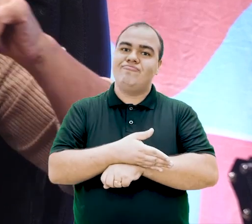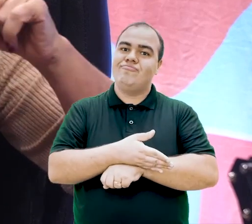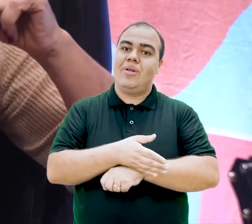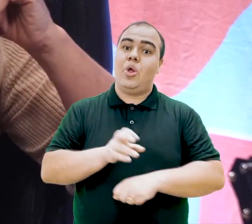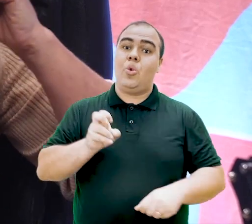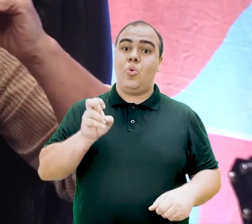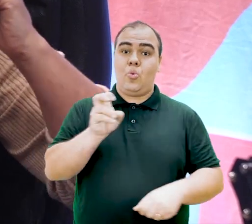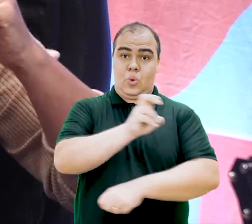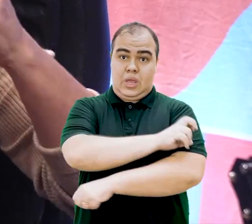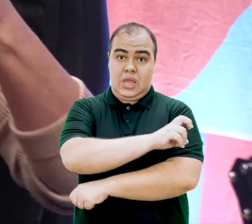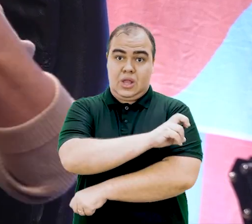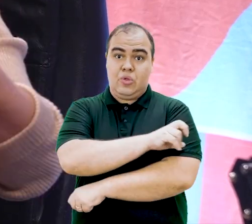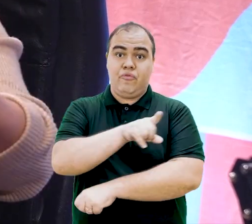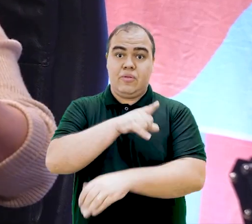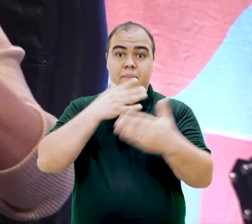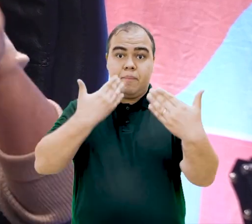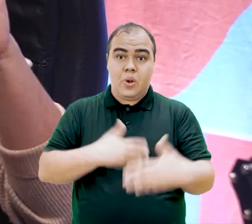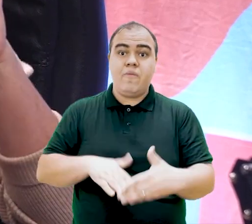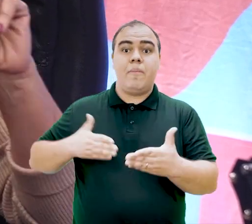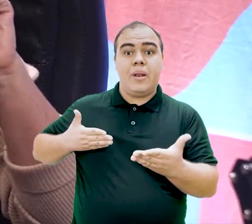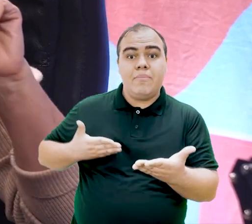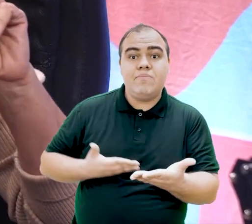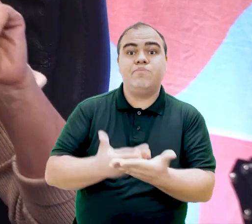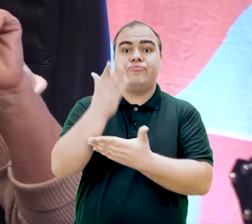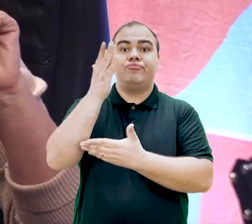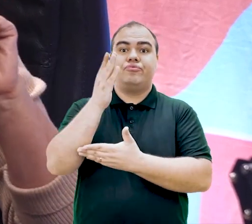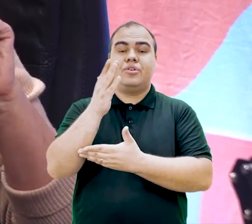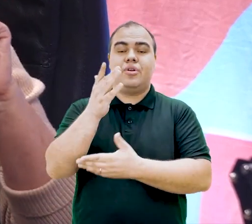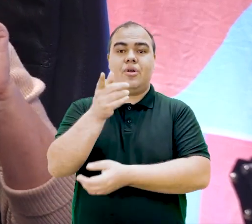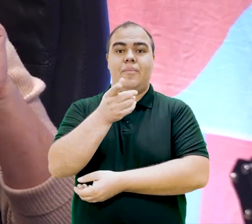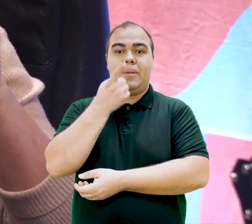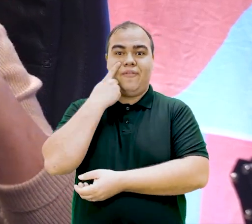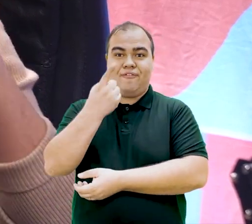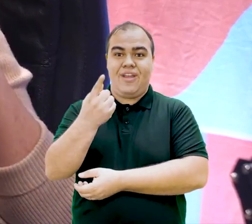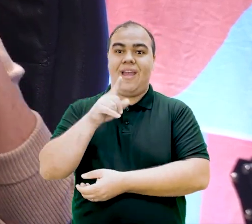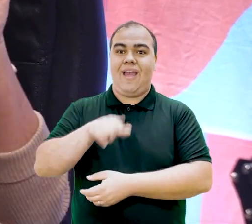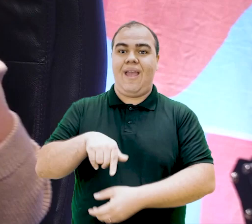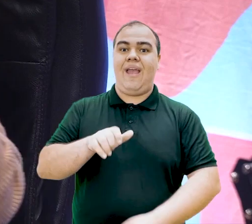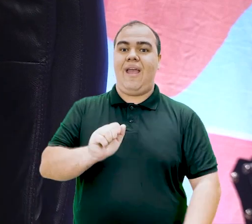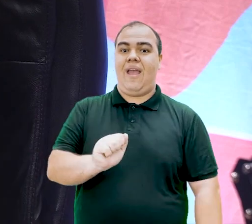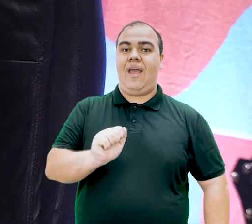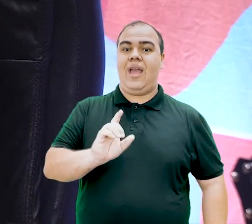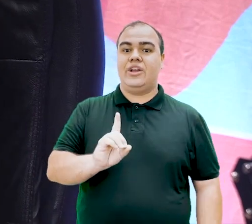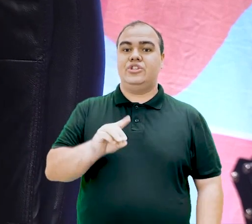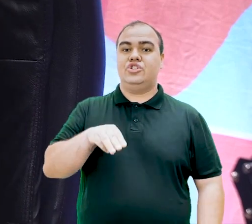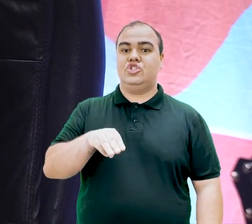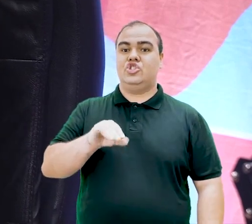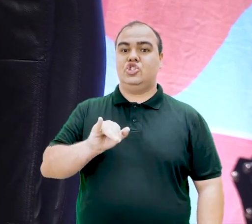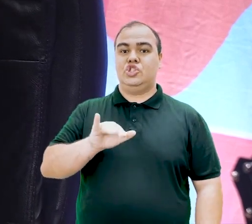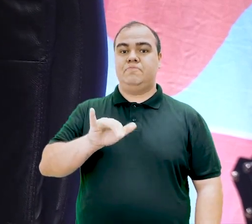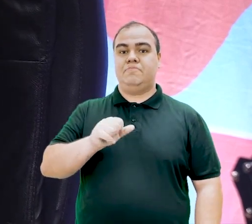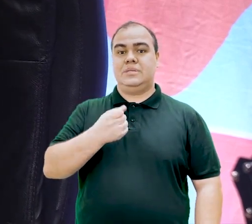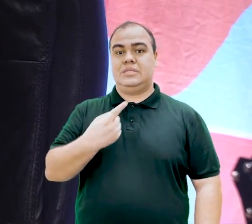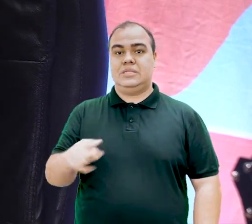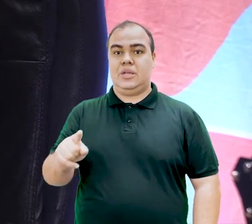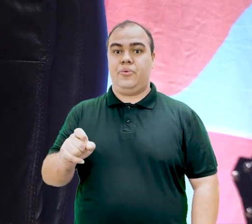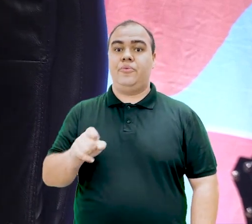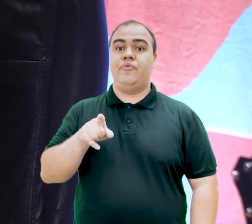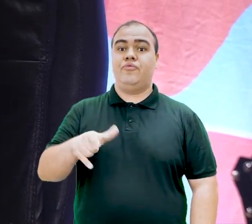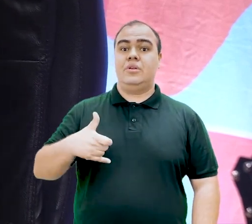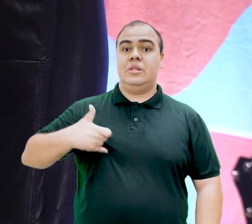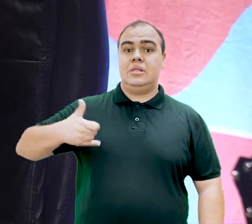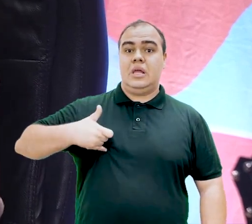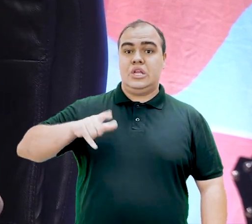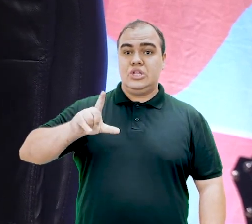no quinto ano fazia vestibular para passar para o segundo etapa do fundamental tinha uma coisa chamada de Missão se não tinha 10 anos